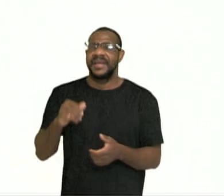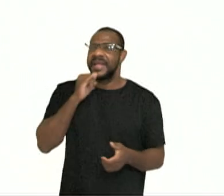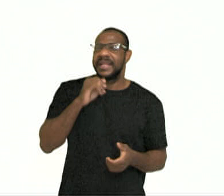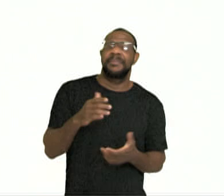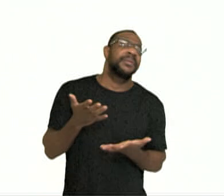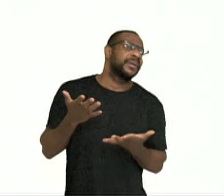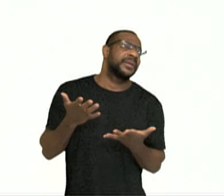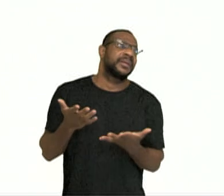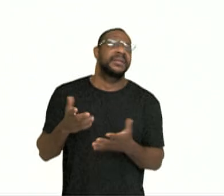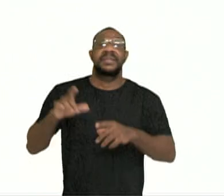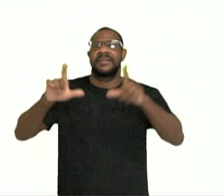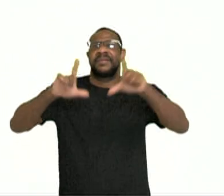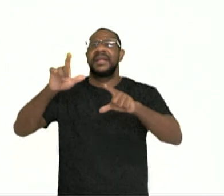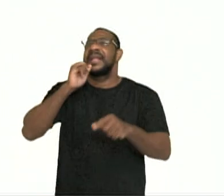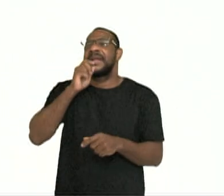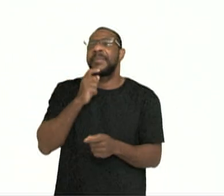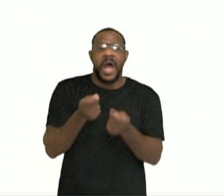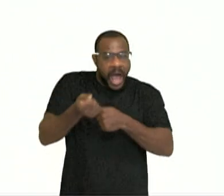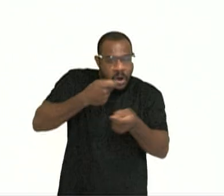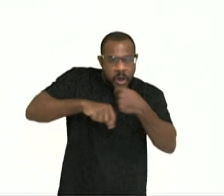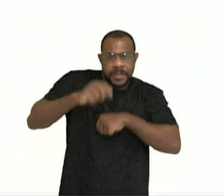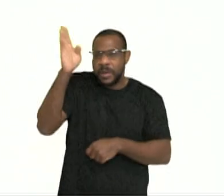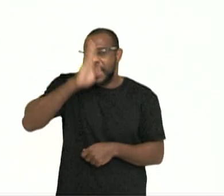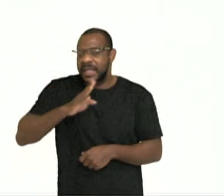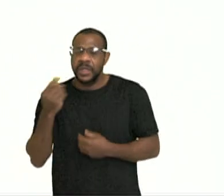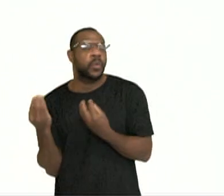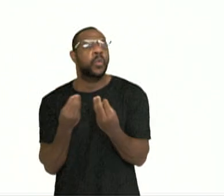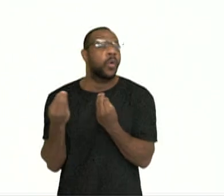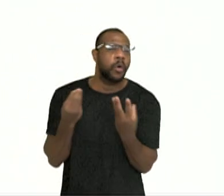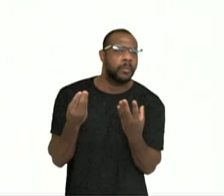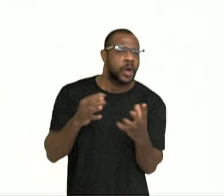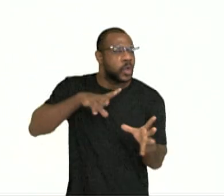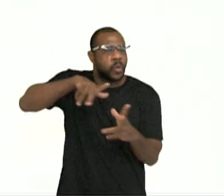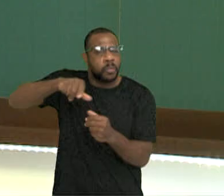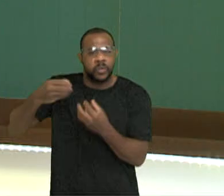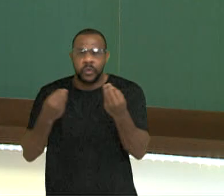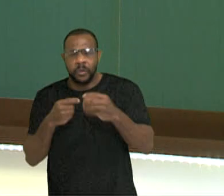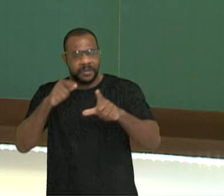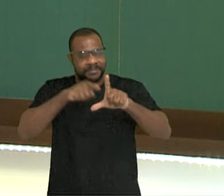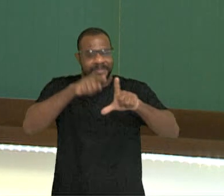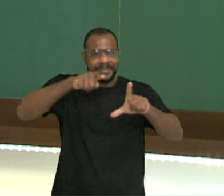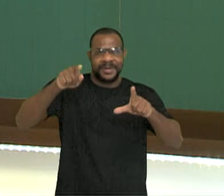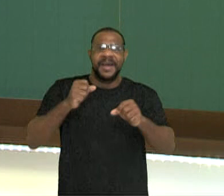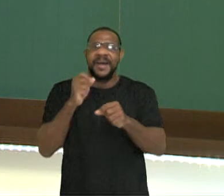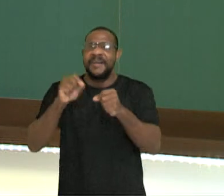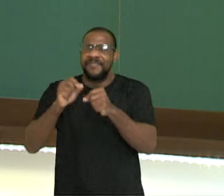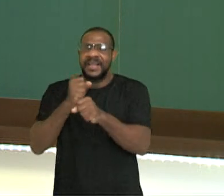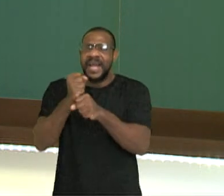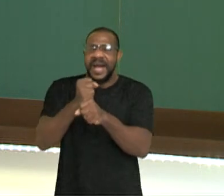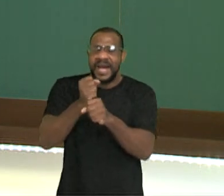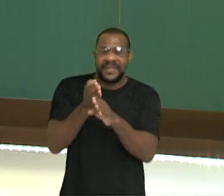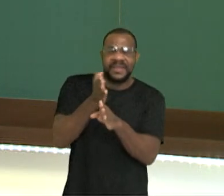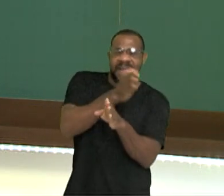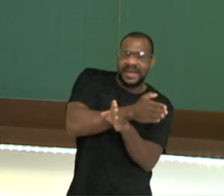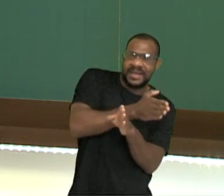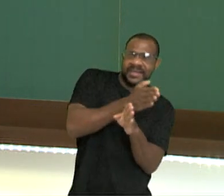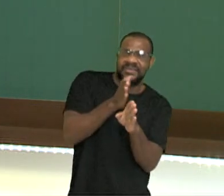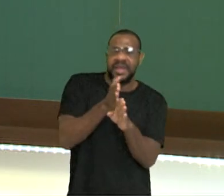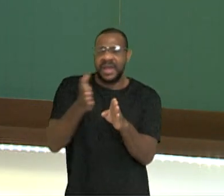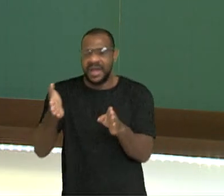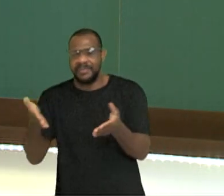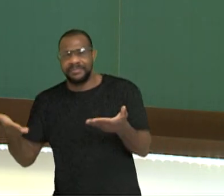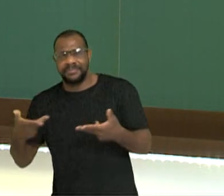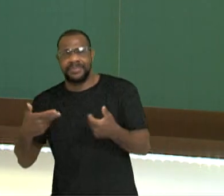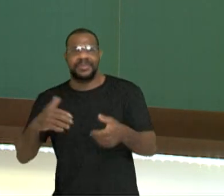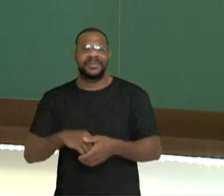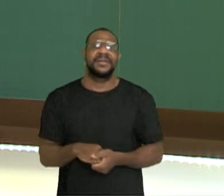por exemplo, a economia como está, né? Aí faz uma comparação com anos anteriores ou com meses anteriores. A